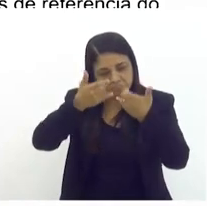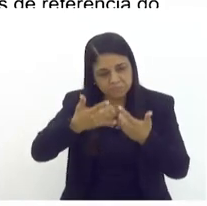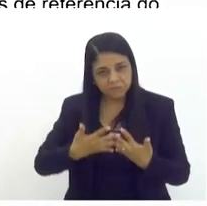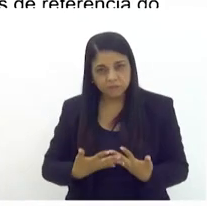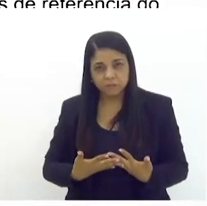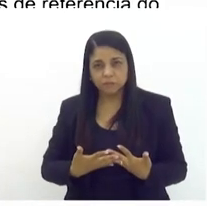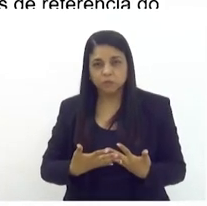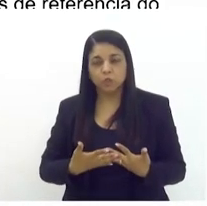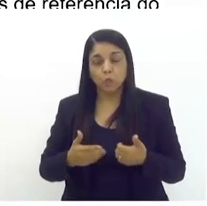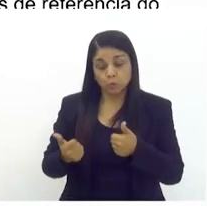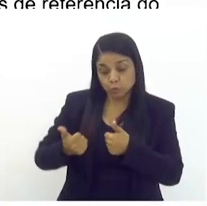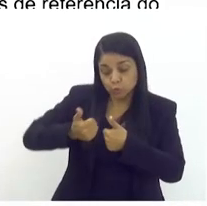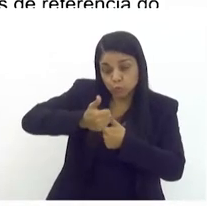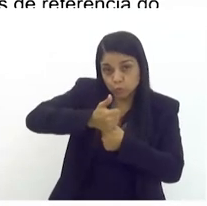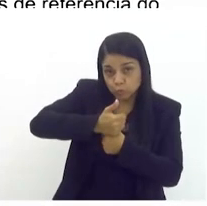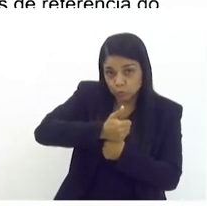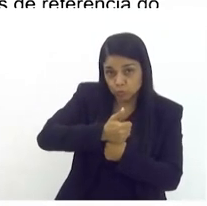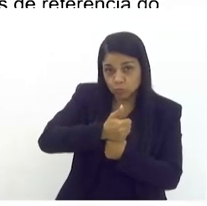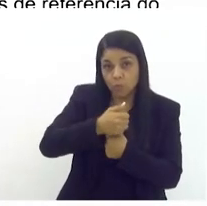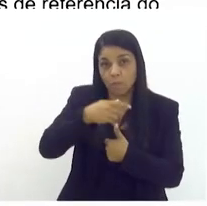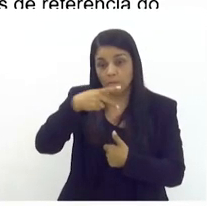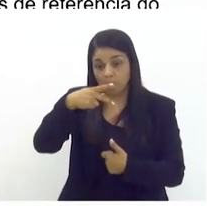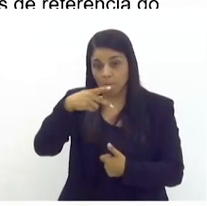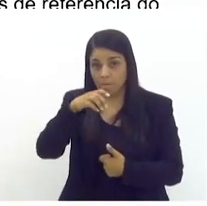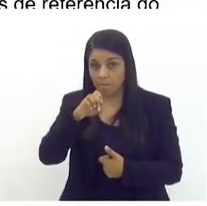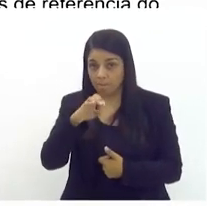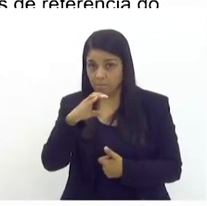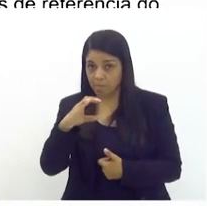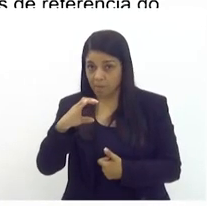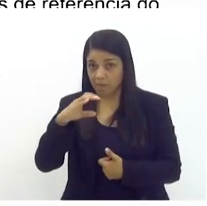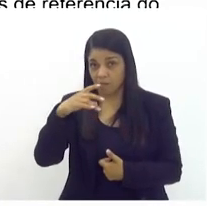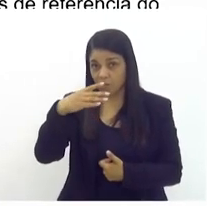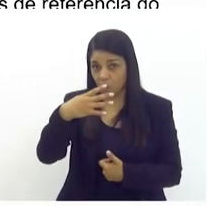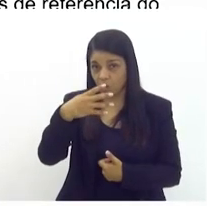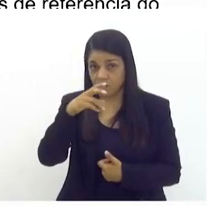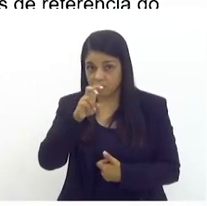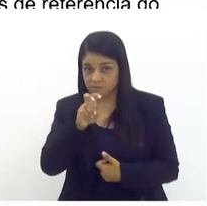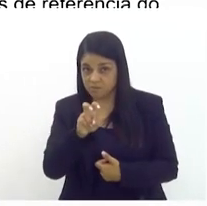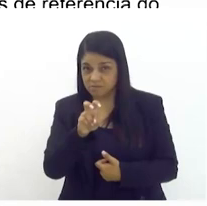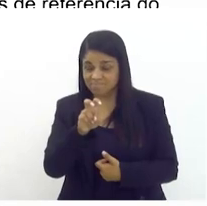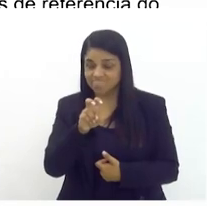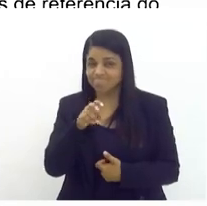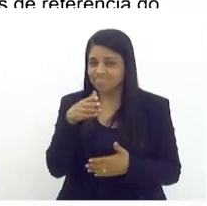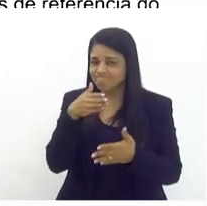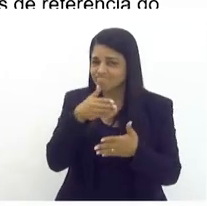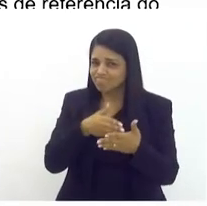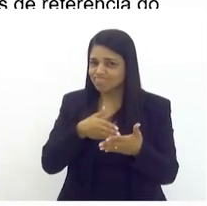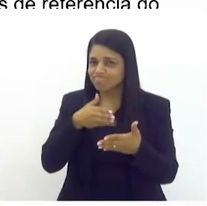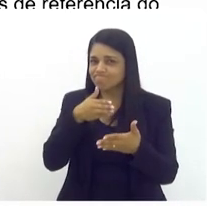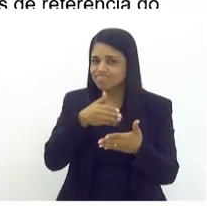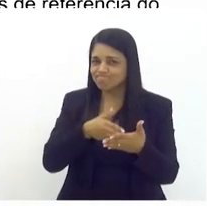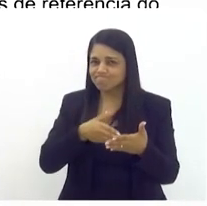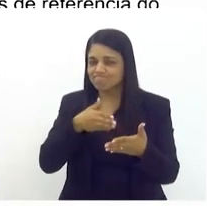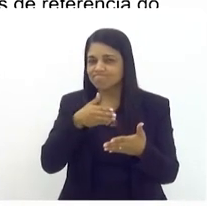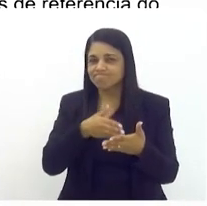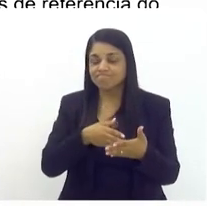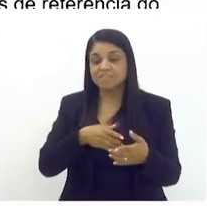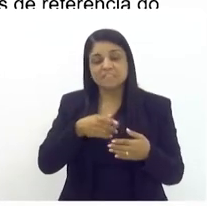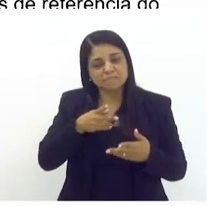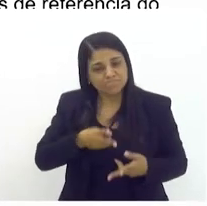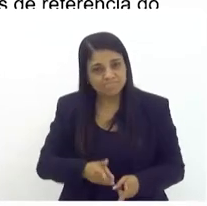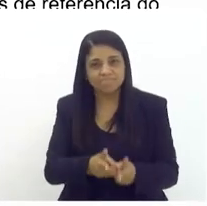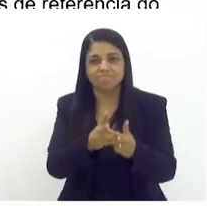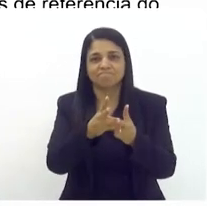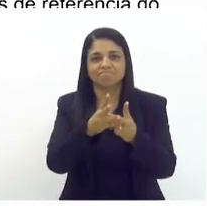o substitutivo da PEC 45 bate nessa tecla Ele sempre fala que é sempre